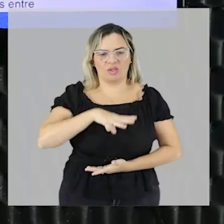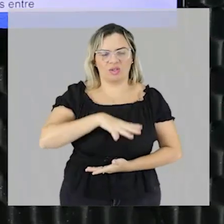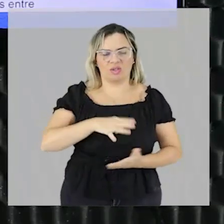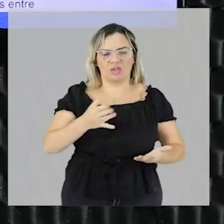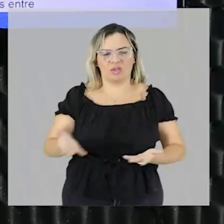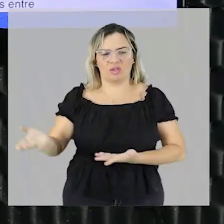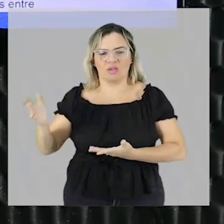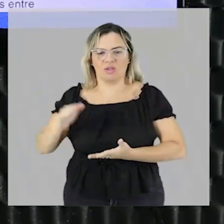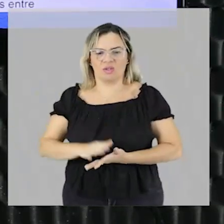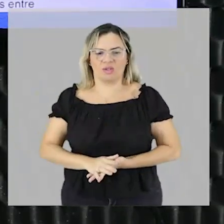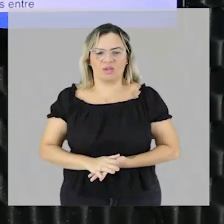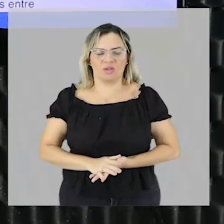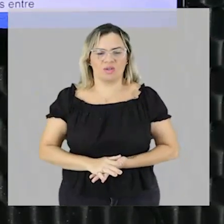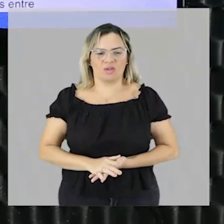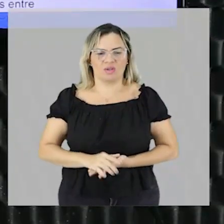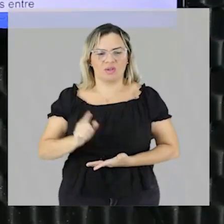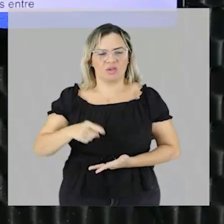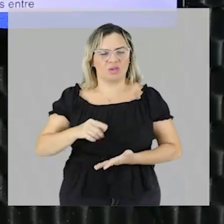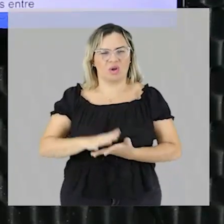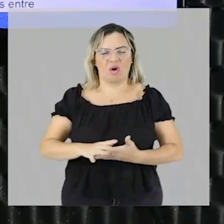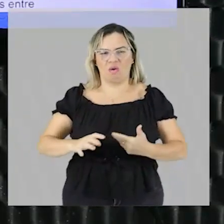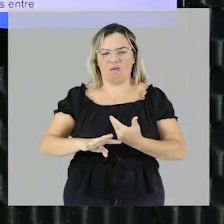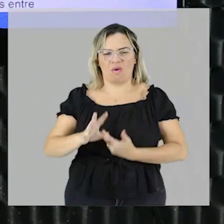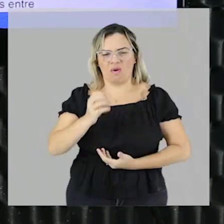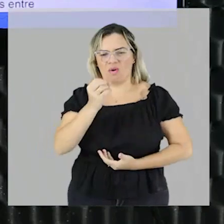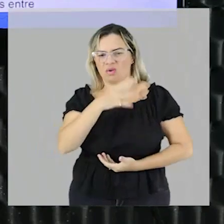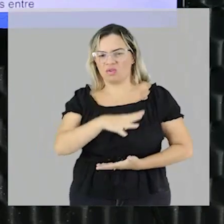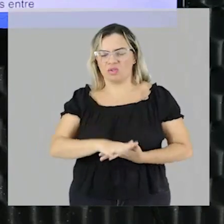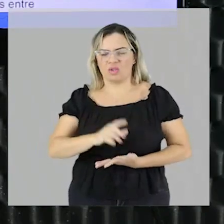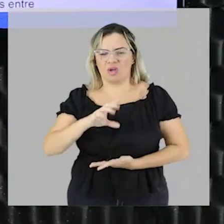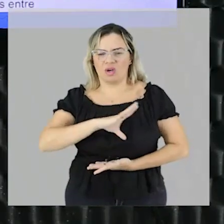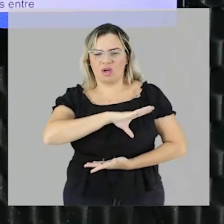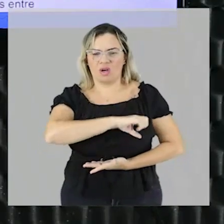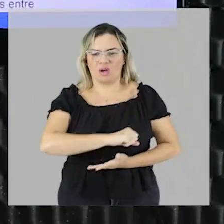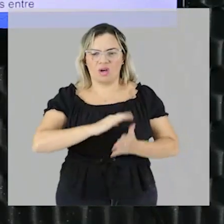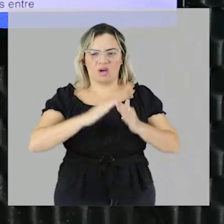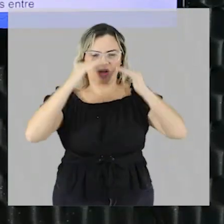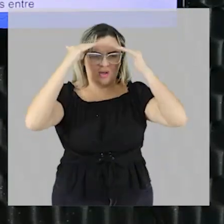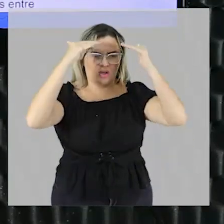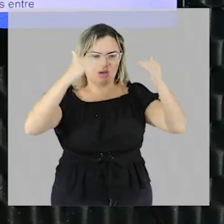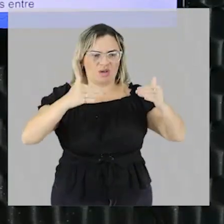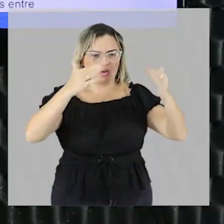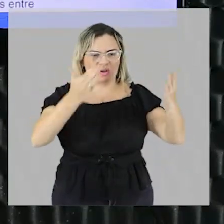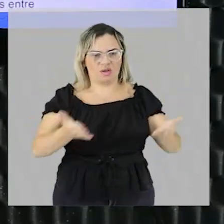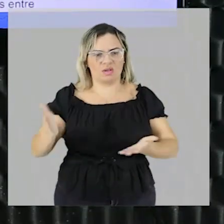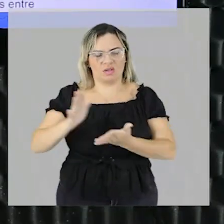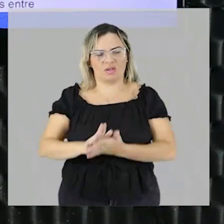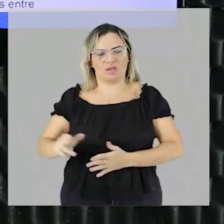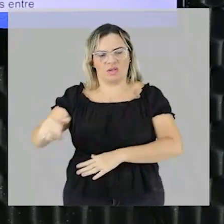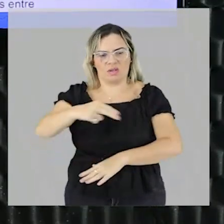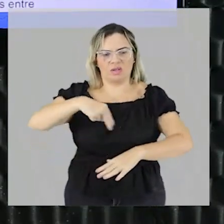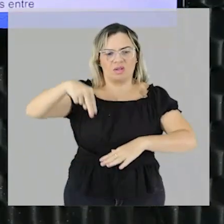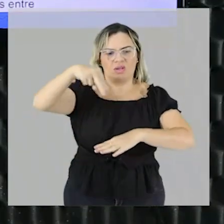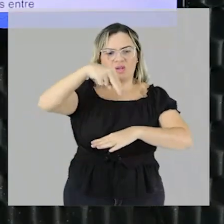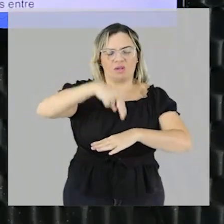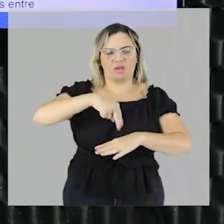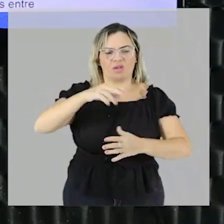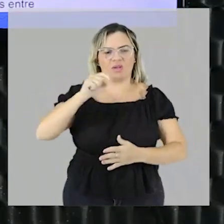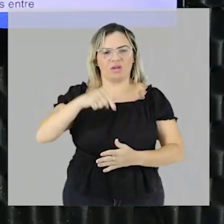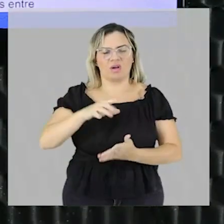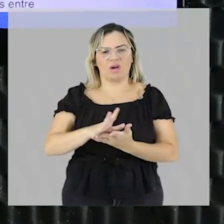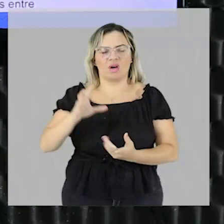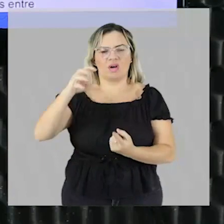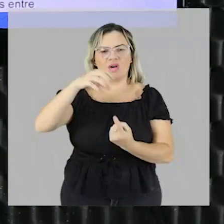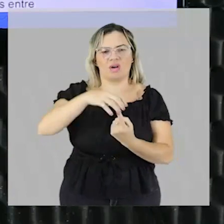amor e respeito que os vassalos desta nação consagram ao seu soberano. Ou